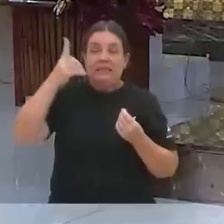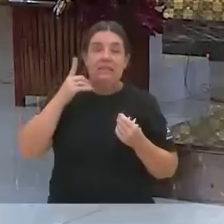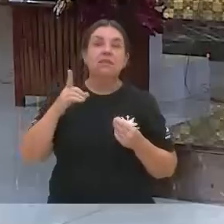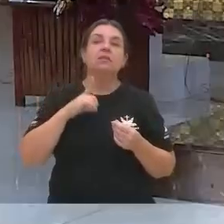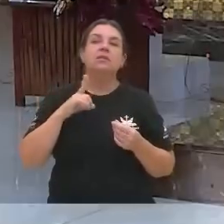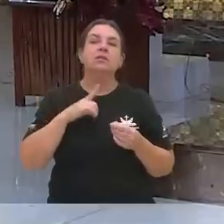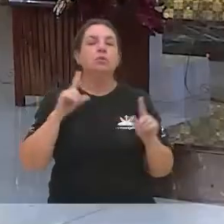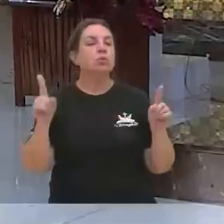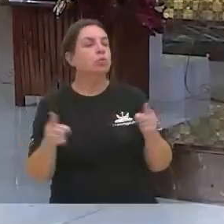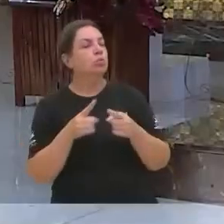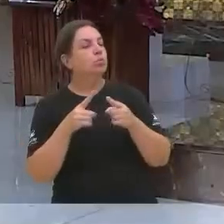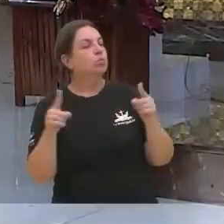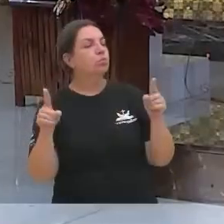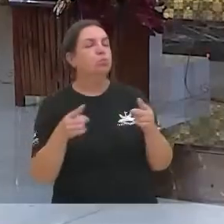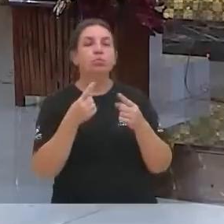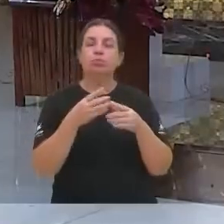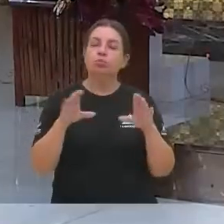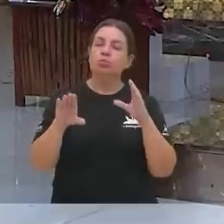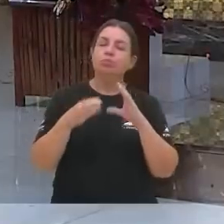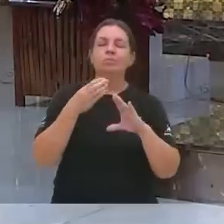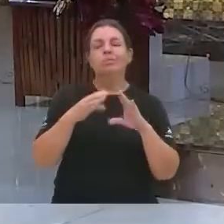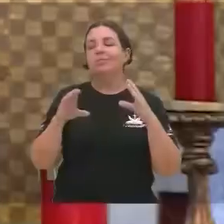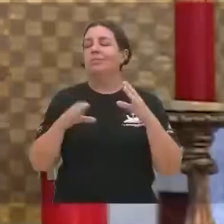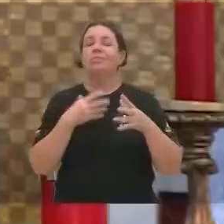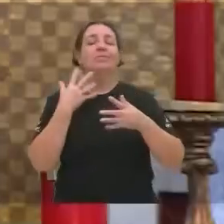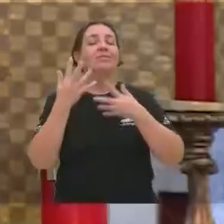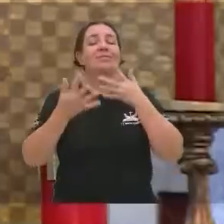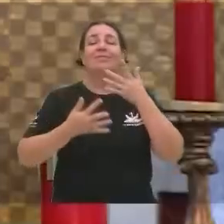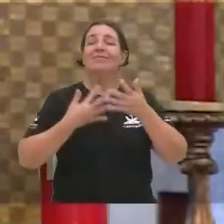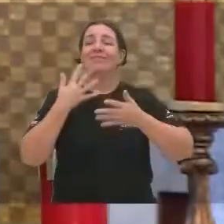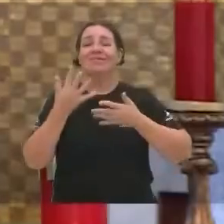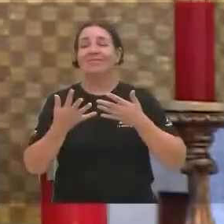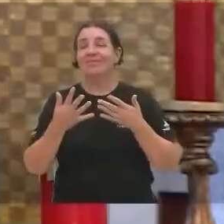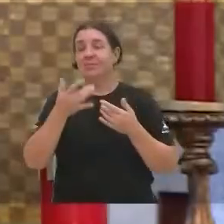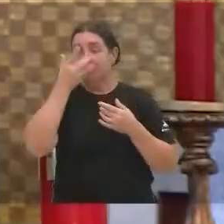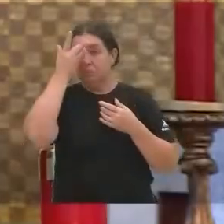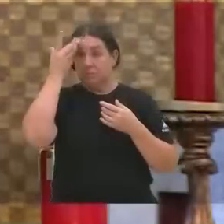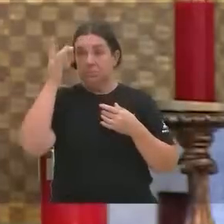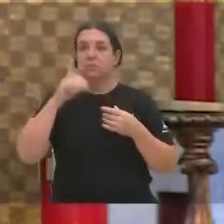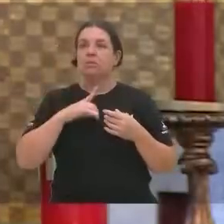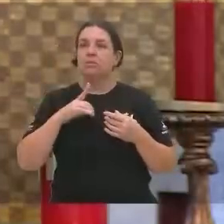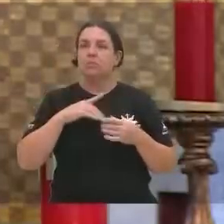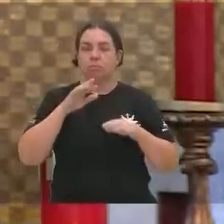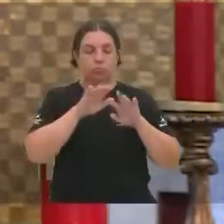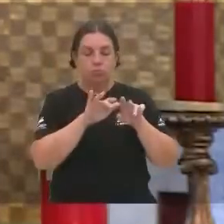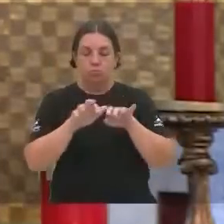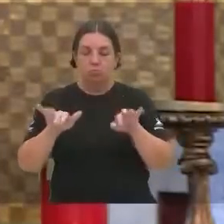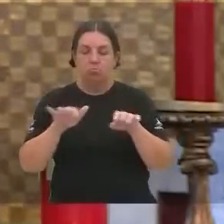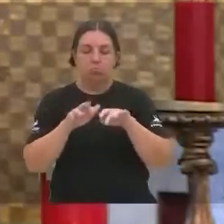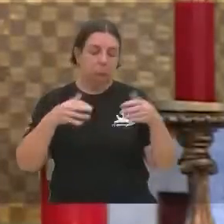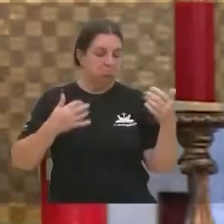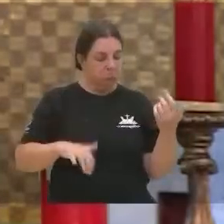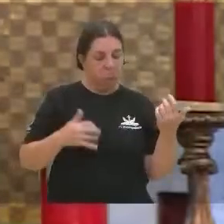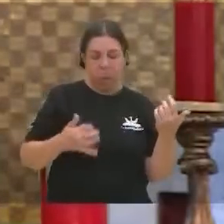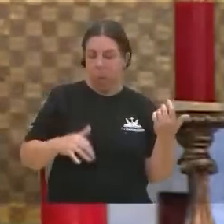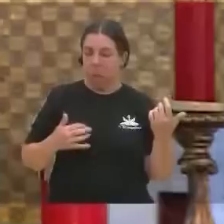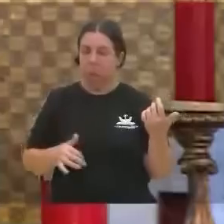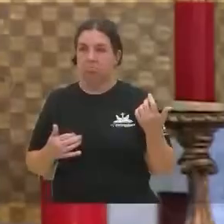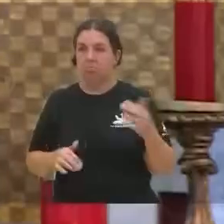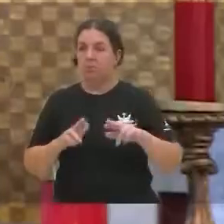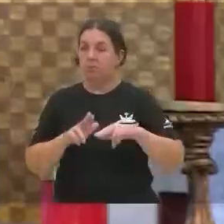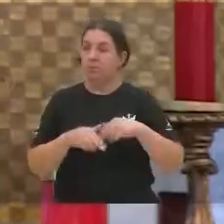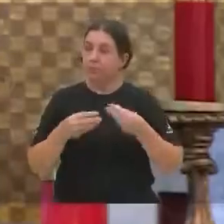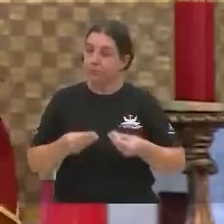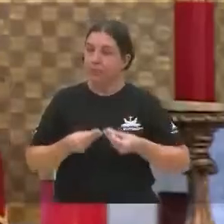de cantar bendito seja as pessoas que têm dom de tocar e por isso